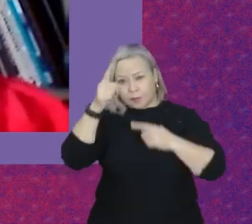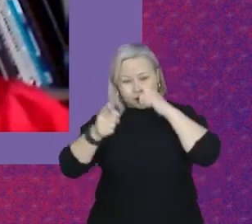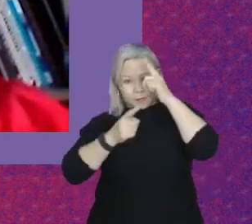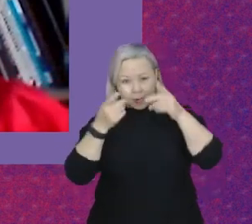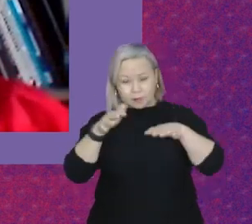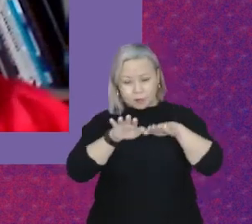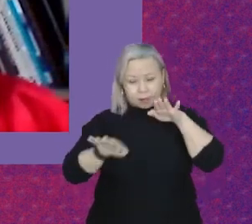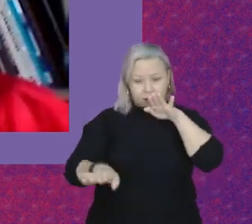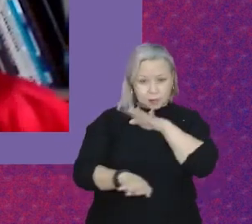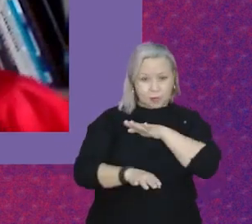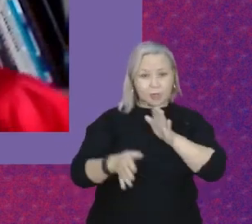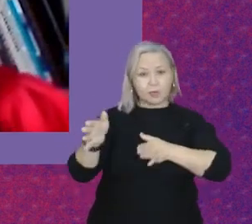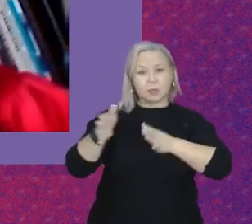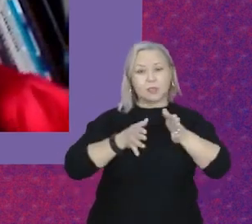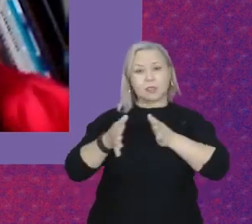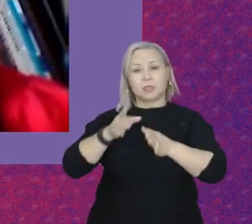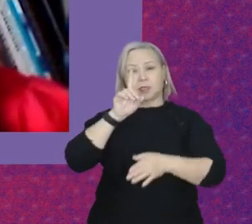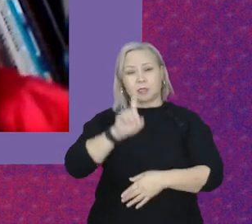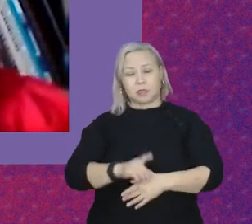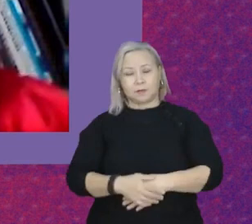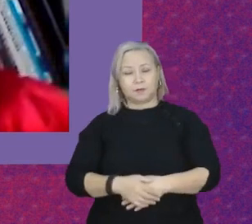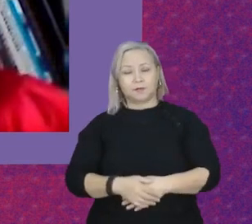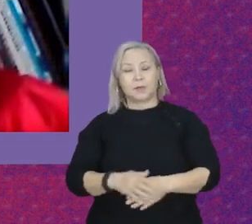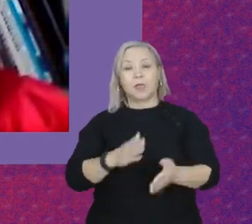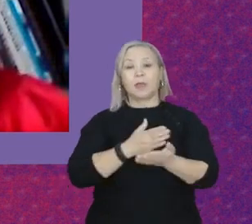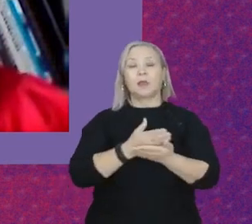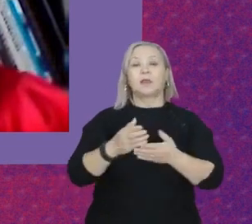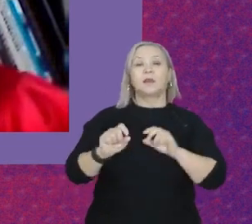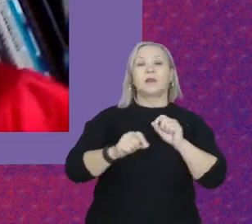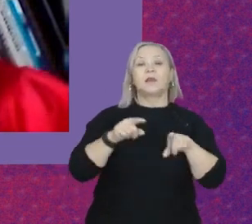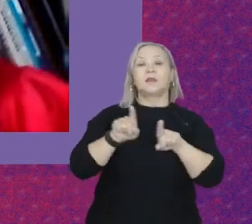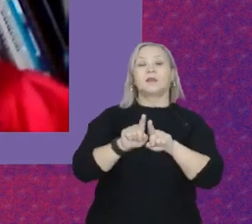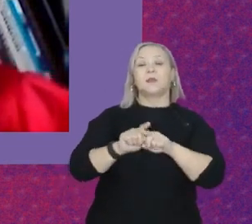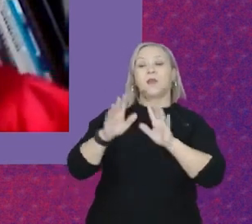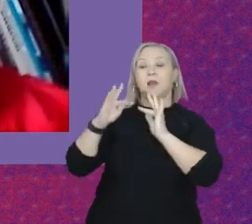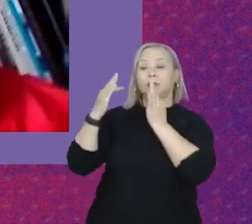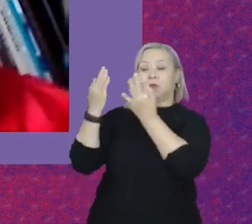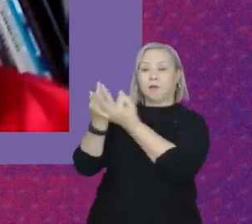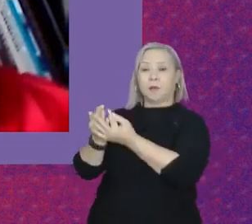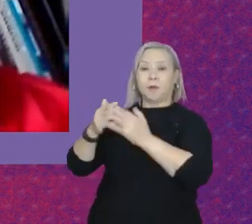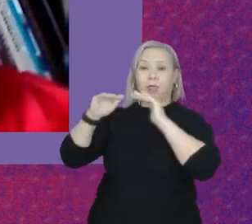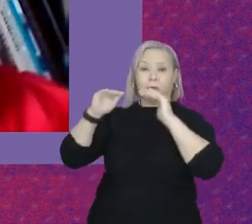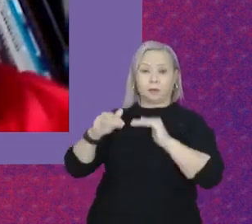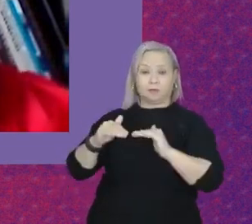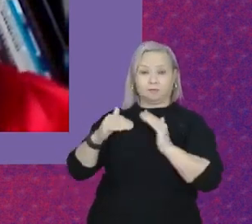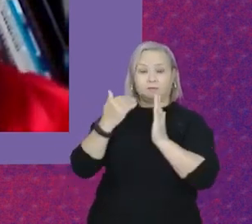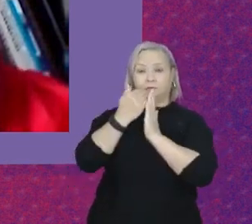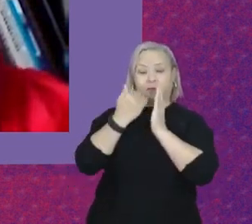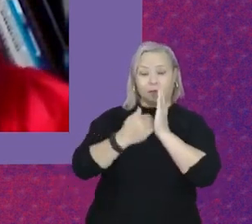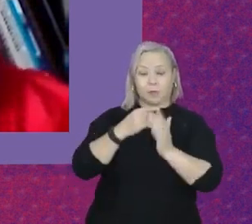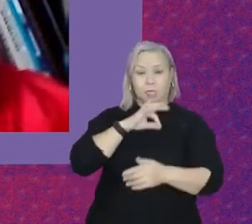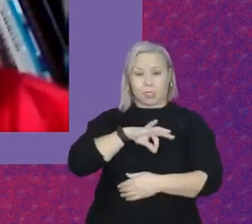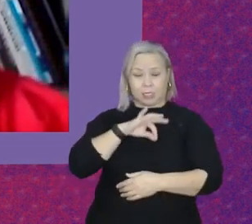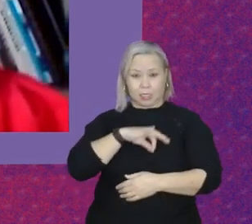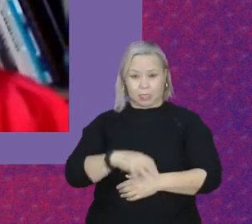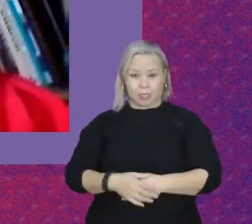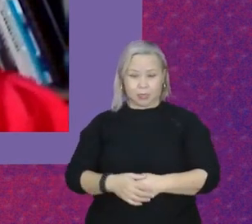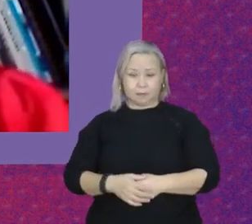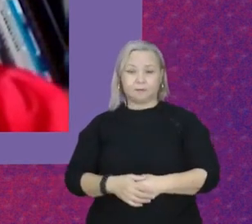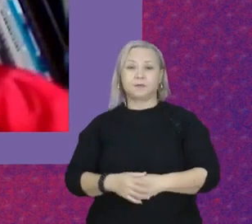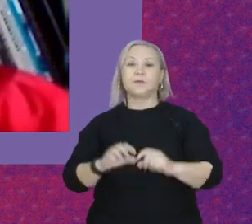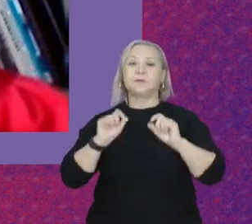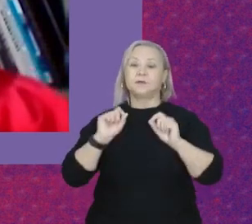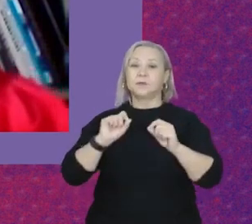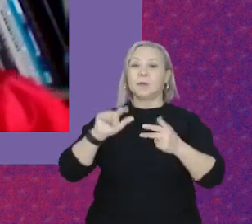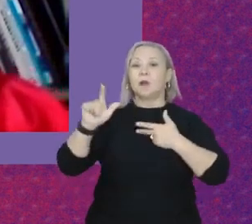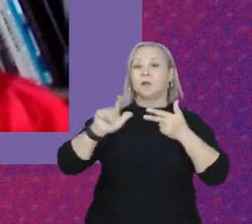direitos, principalmente quando se refere ao acesso às famílias de baixa renda. Quais os avanços legislativos servem como subsídio